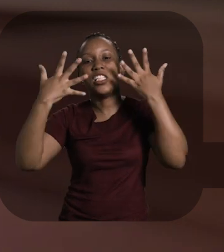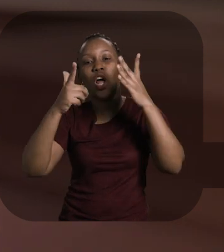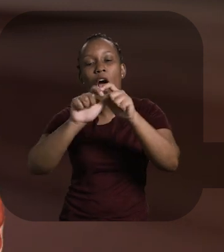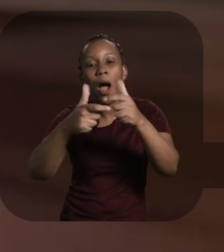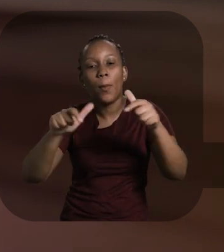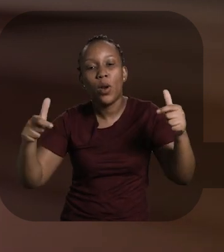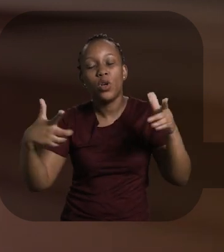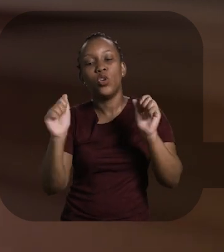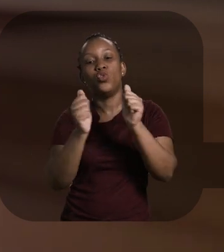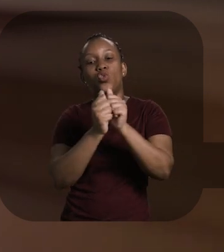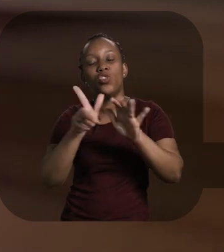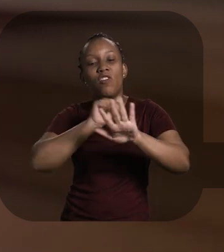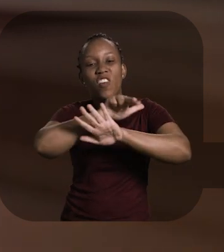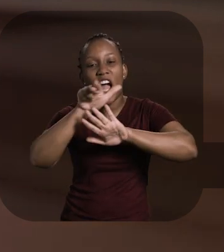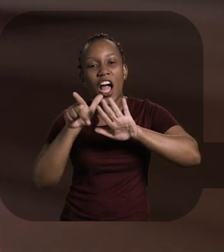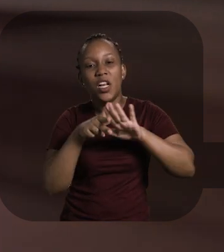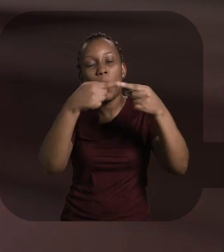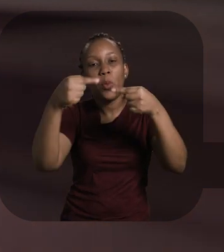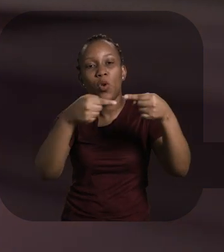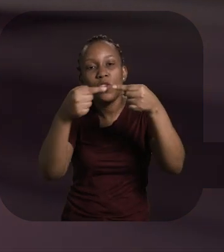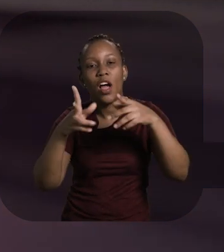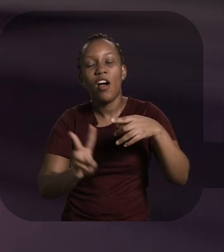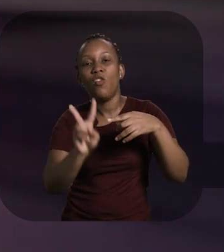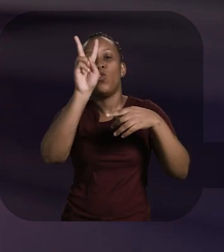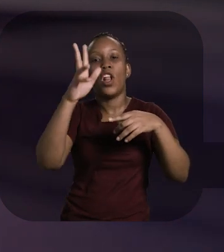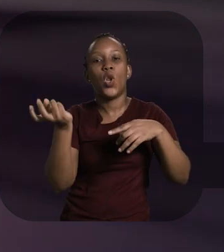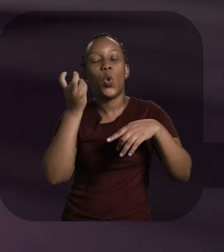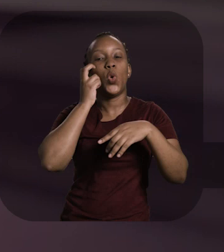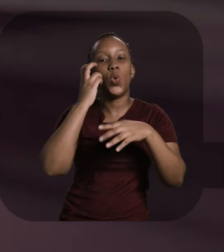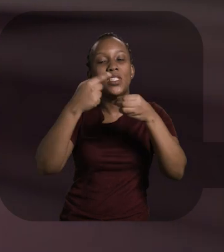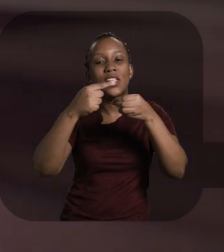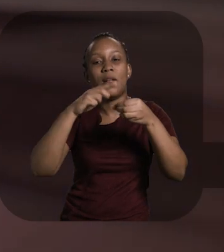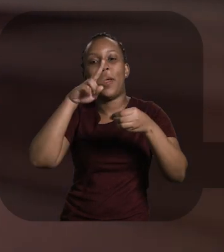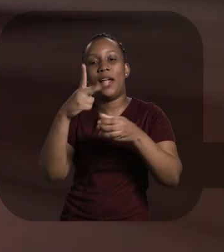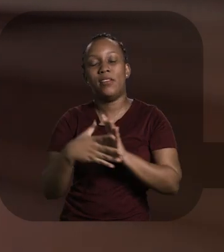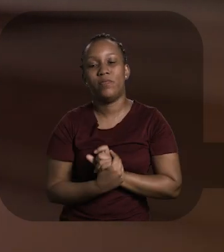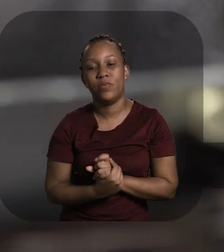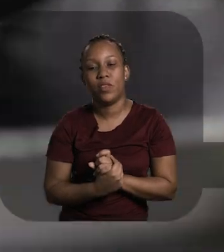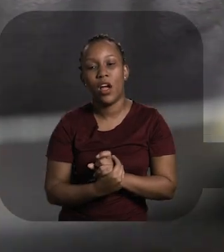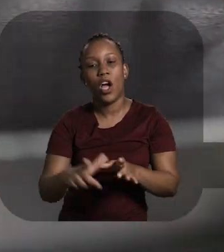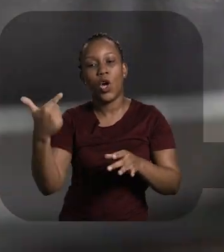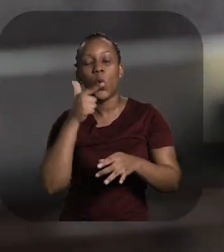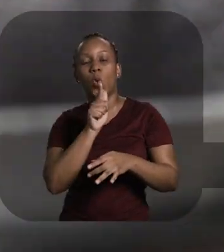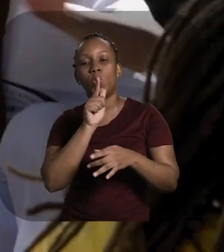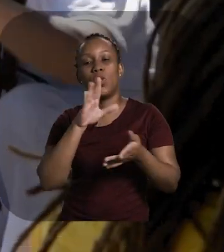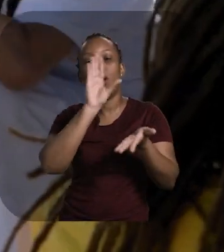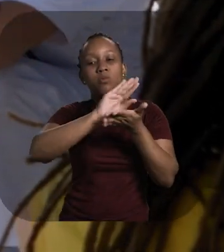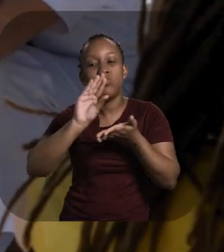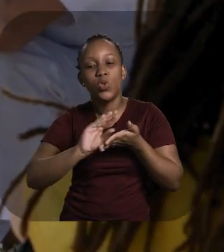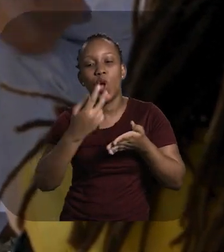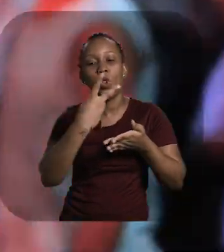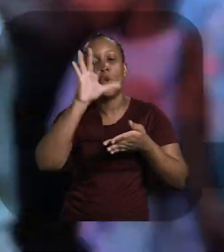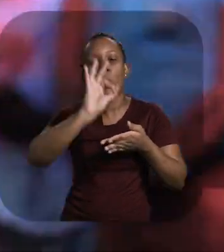ações serão ampliadas junto a uma série de políticas para valorizar a cultura no município. Vamos garantir a